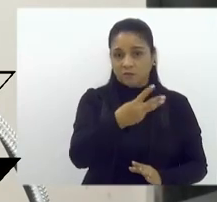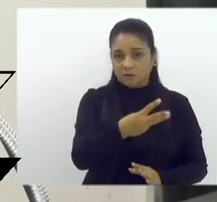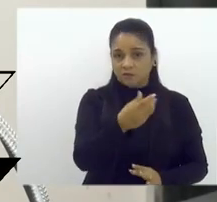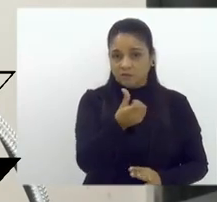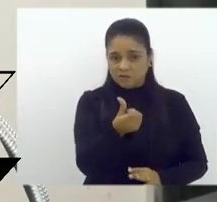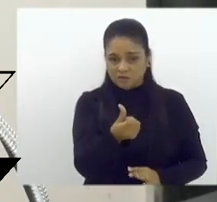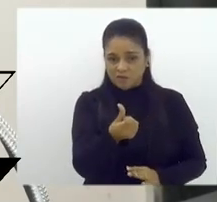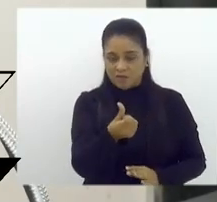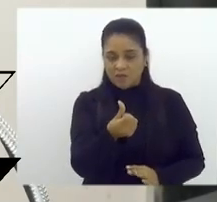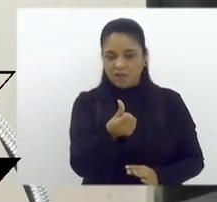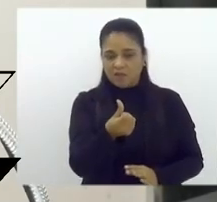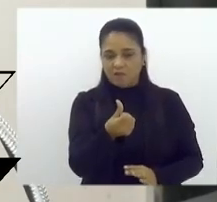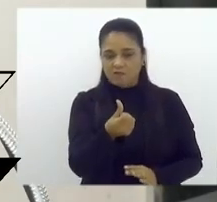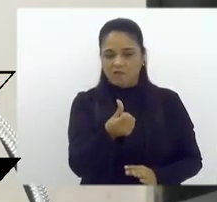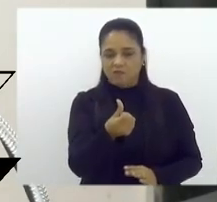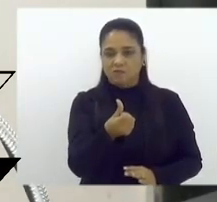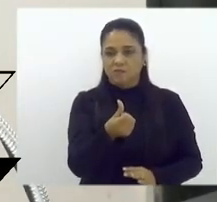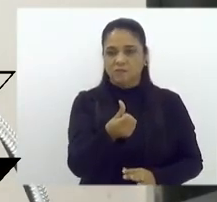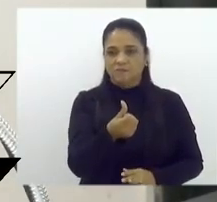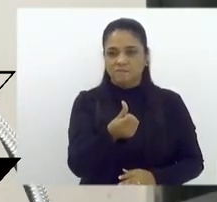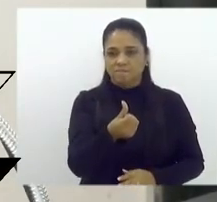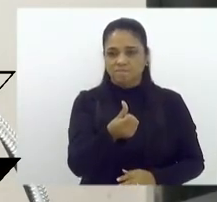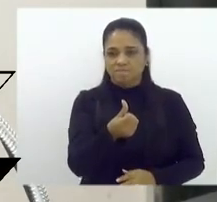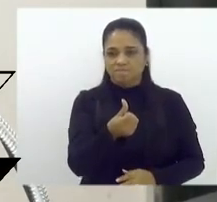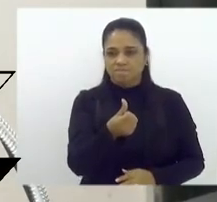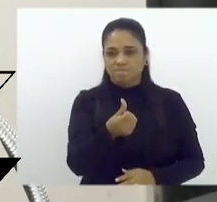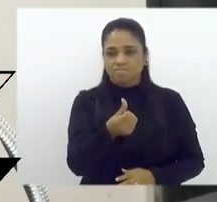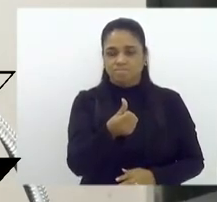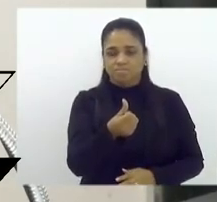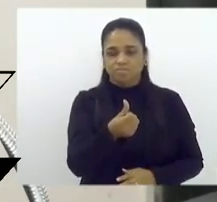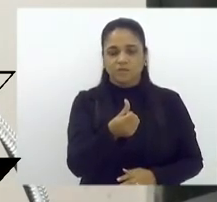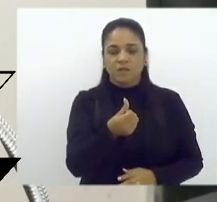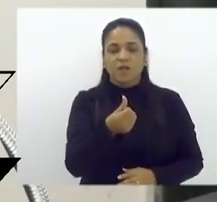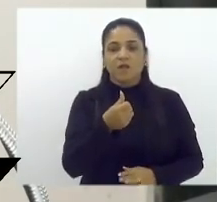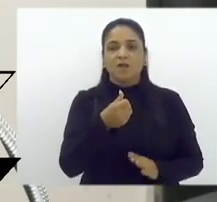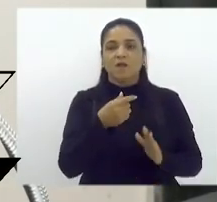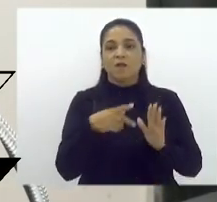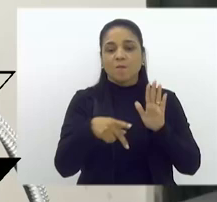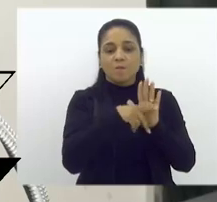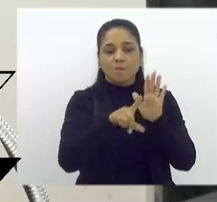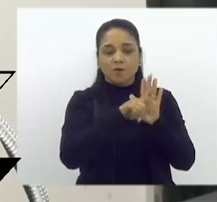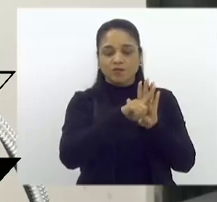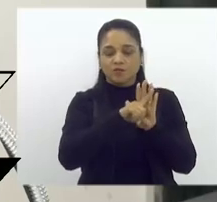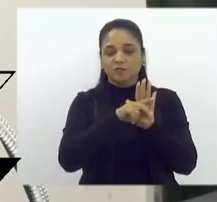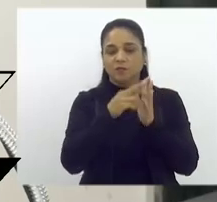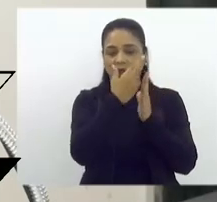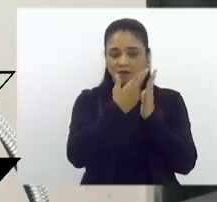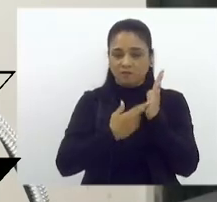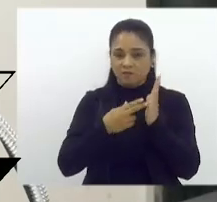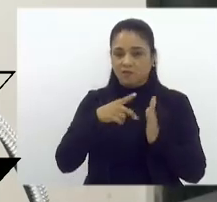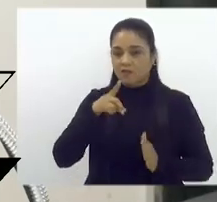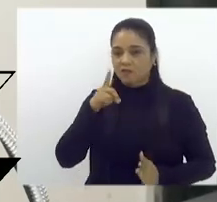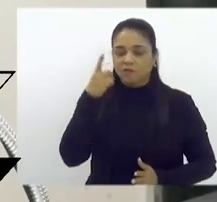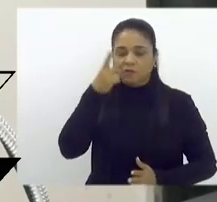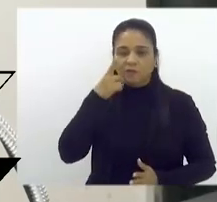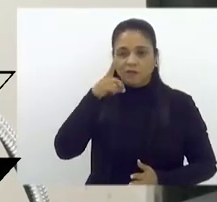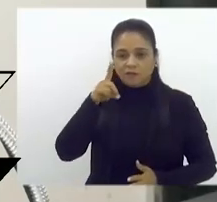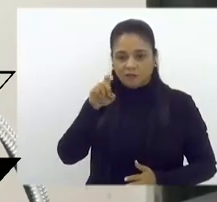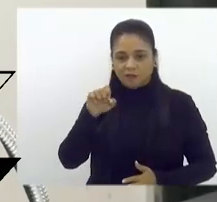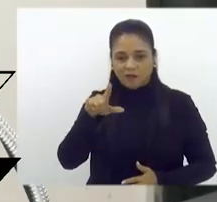36 da pauta, o item 36 da pauta, projeto de relatoria do deputado De Laroli. Trata-se do